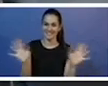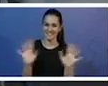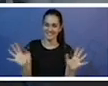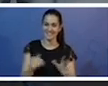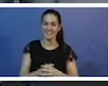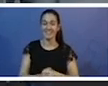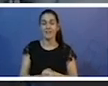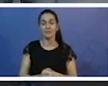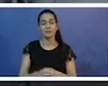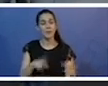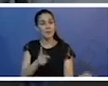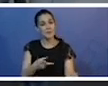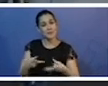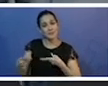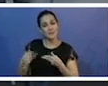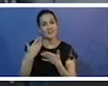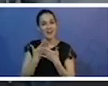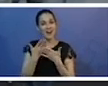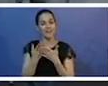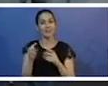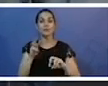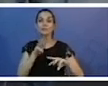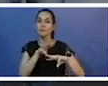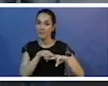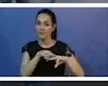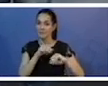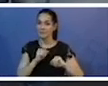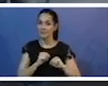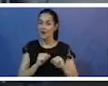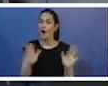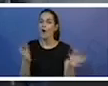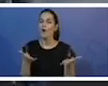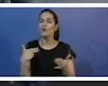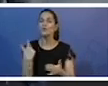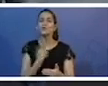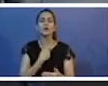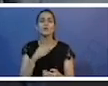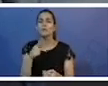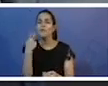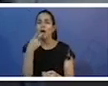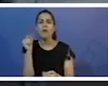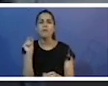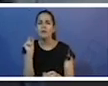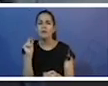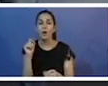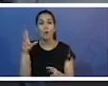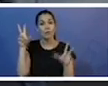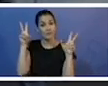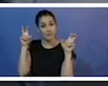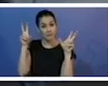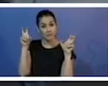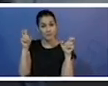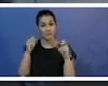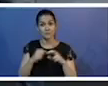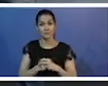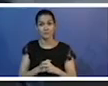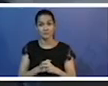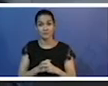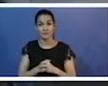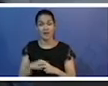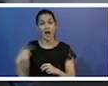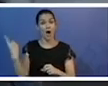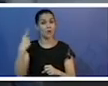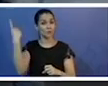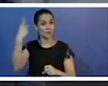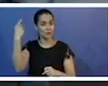Olá pessoal, sejam bem-vindos a mais uma aula de matemática. Nossa aula sobre altura e